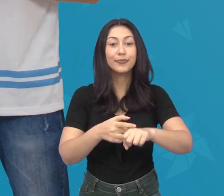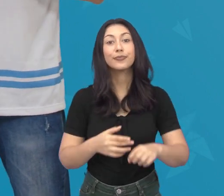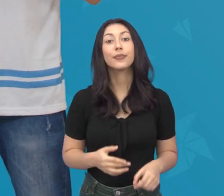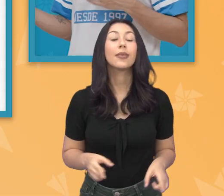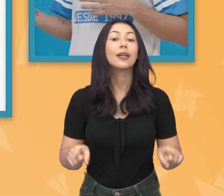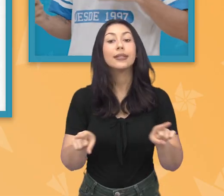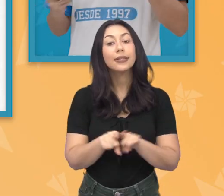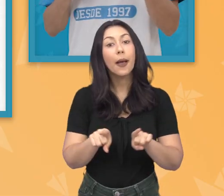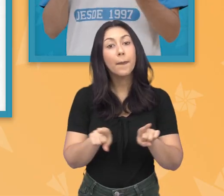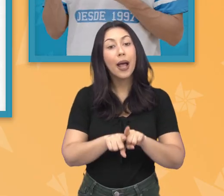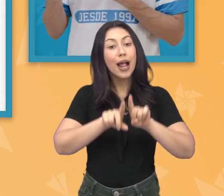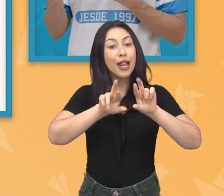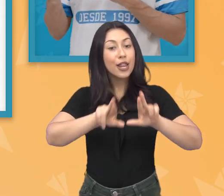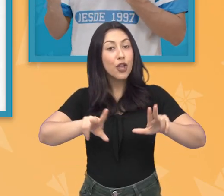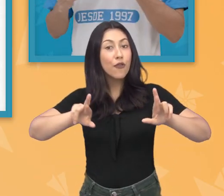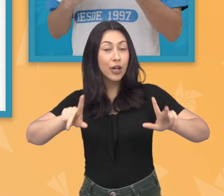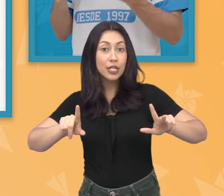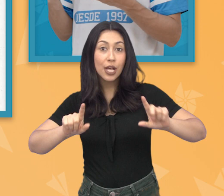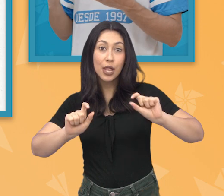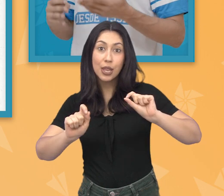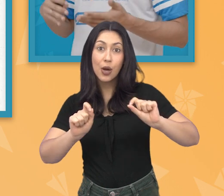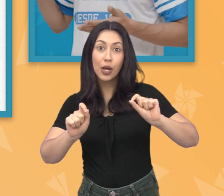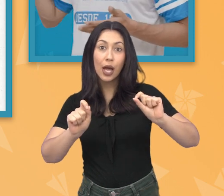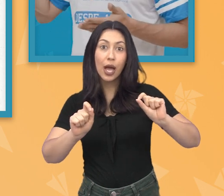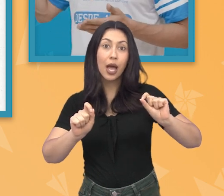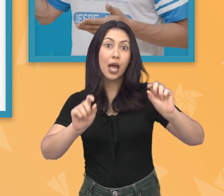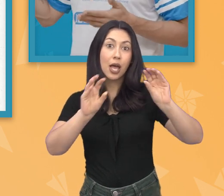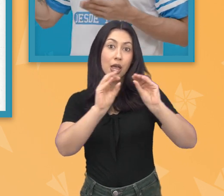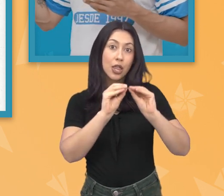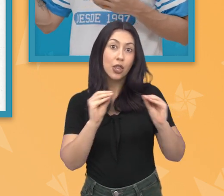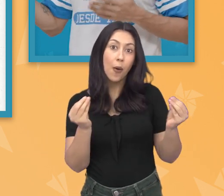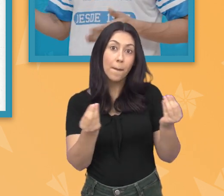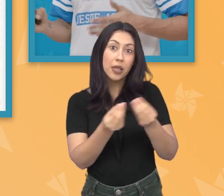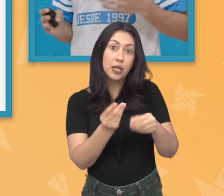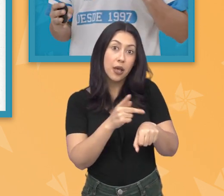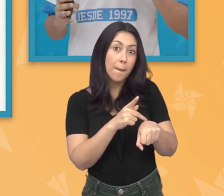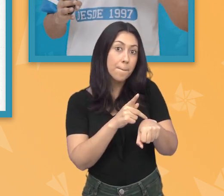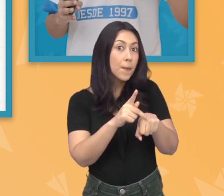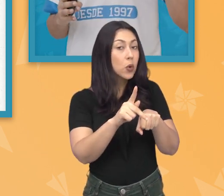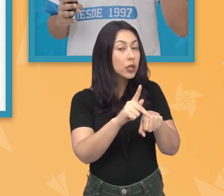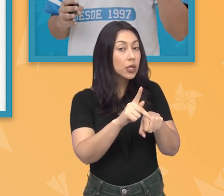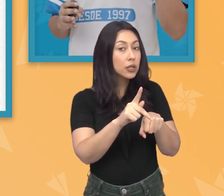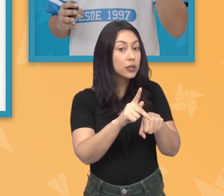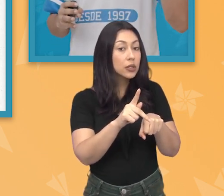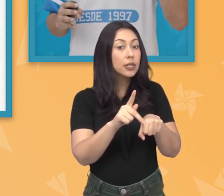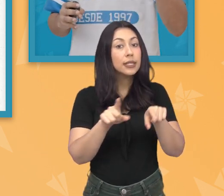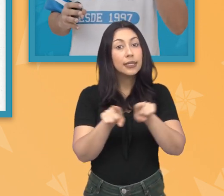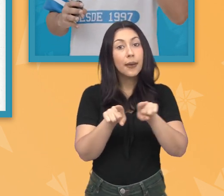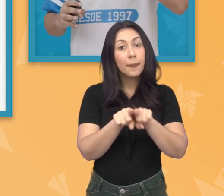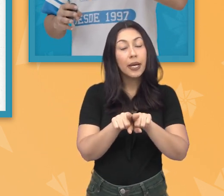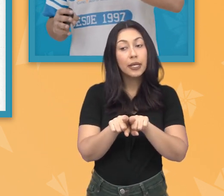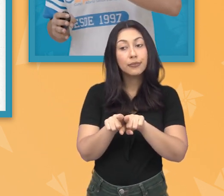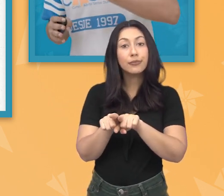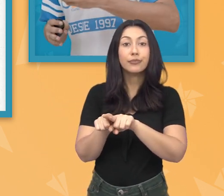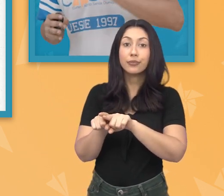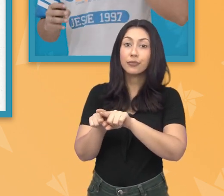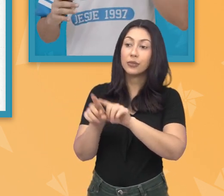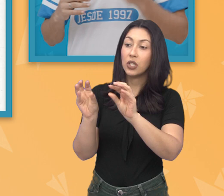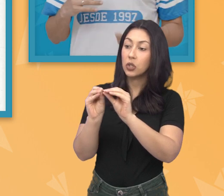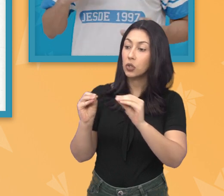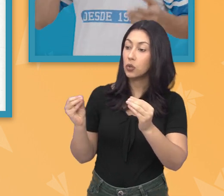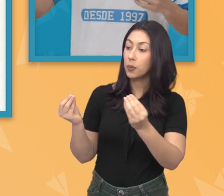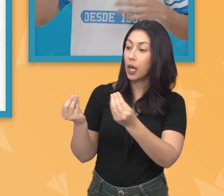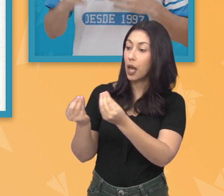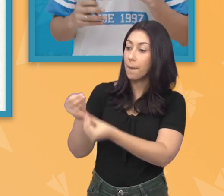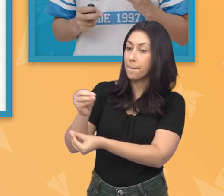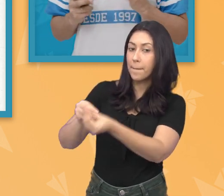Temos também a diferença entre substâncias puras e misturas, né, onde a gente tem a substância pura como tendo os tipos simples e composta, onde o